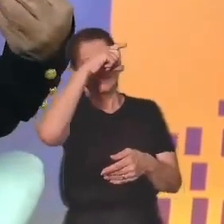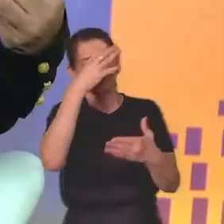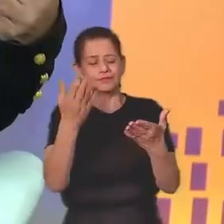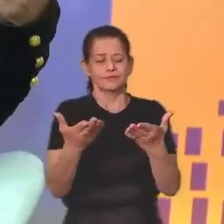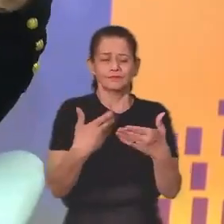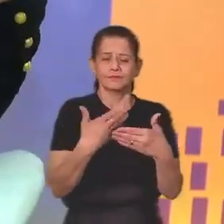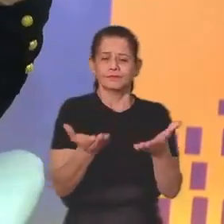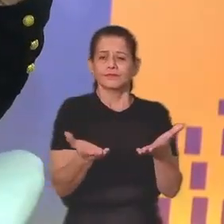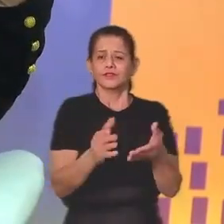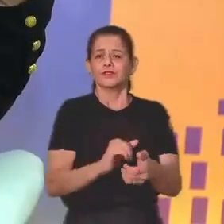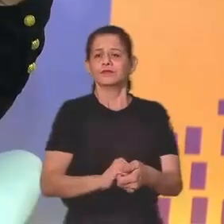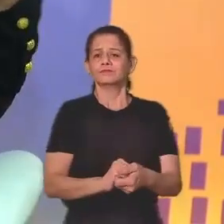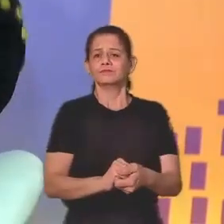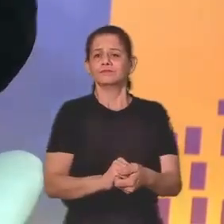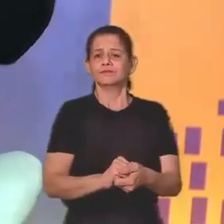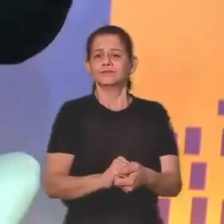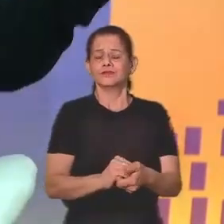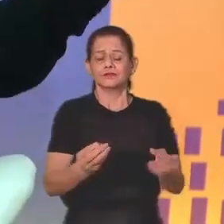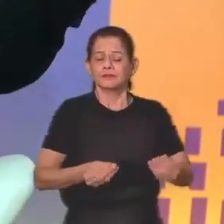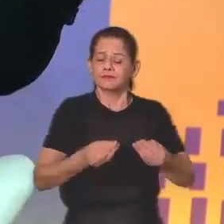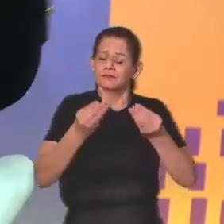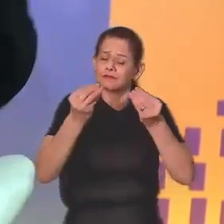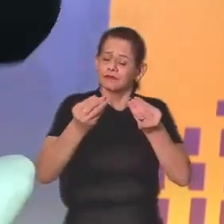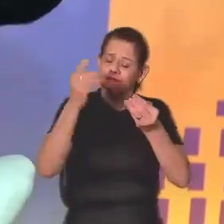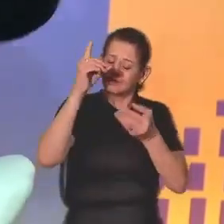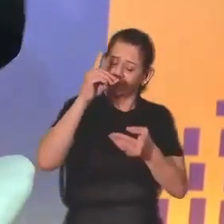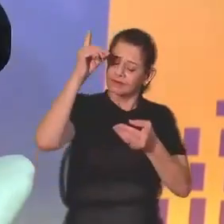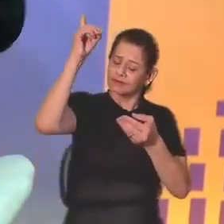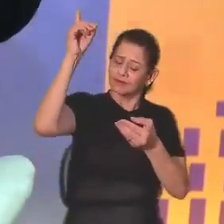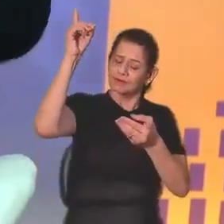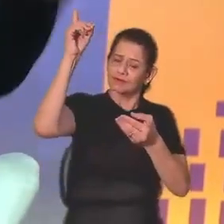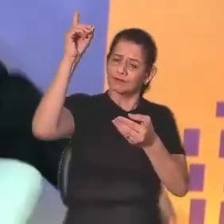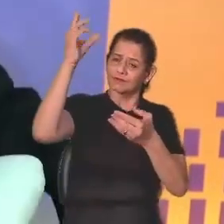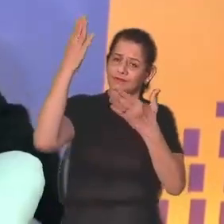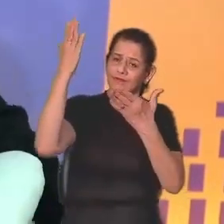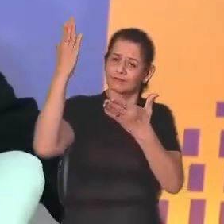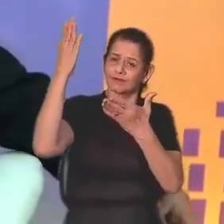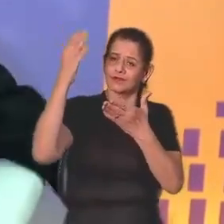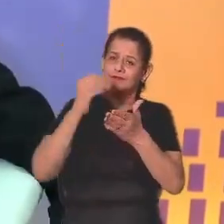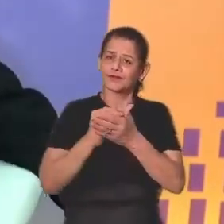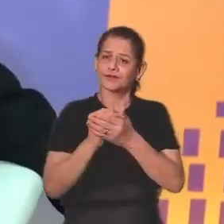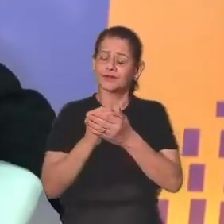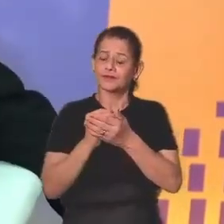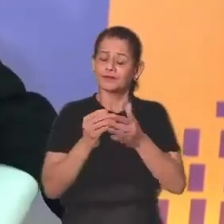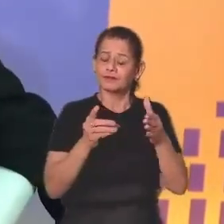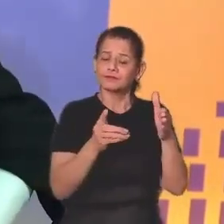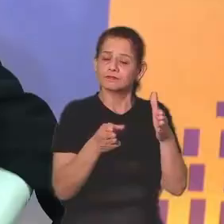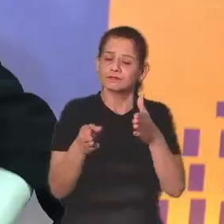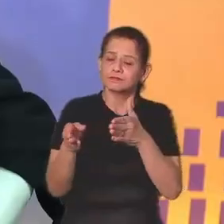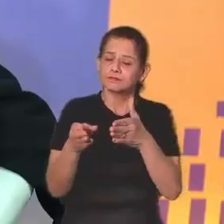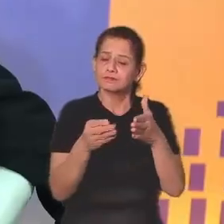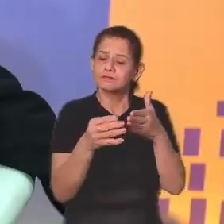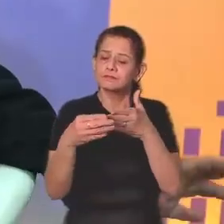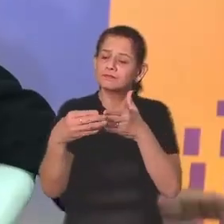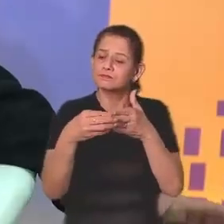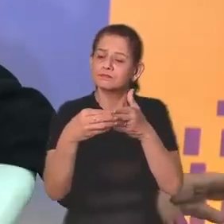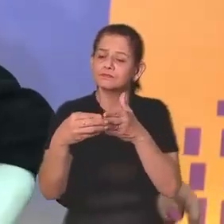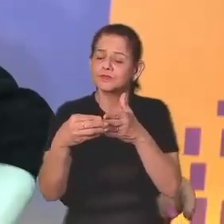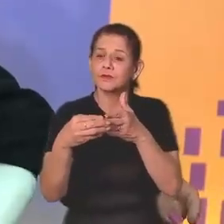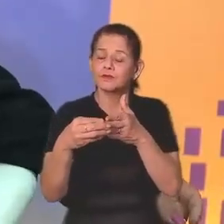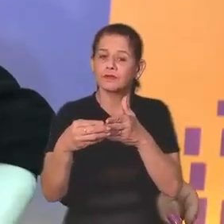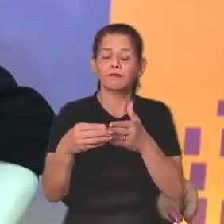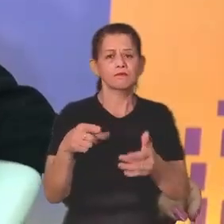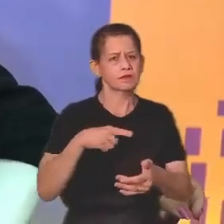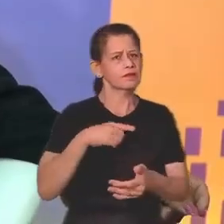coisa que foi entregue a Deus, foi Deus que encaminhou, e tudo dele é muito... Eu fiquei